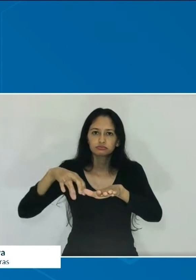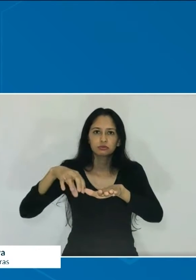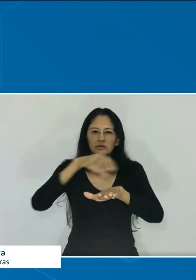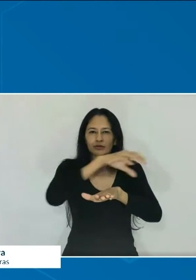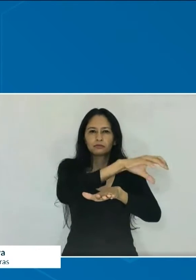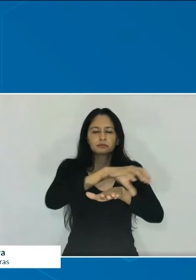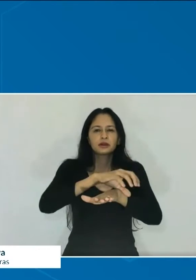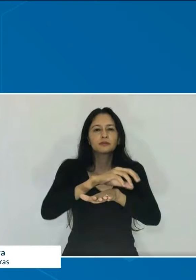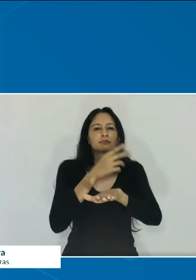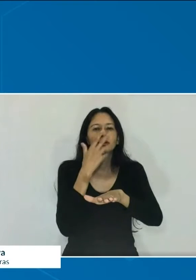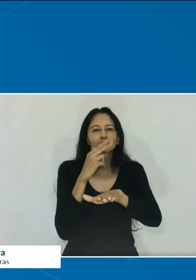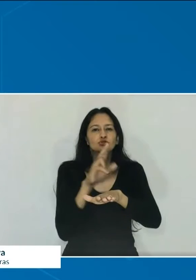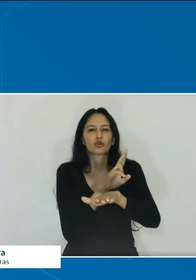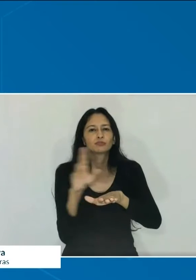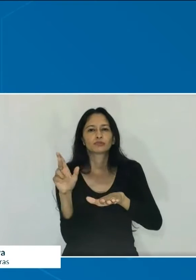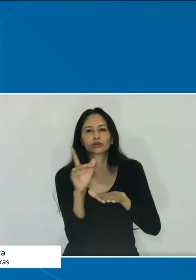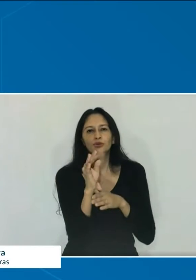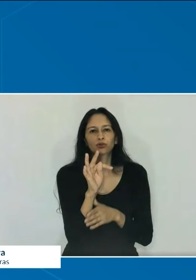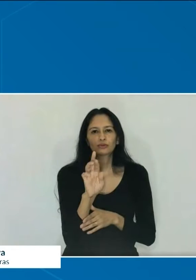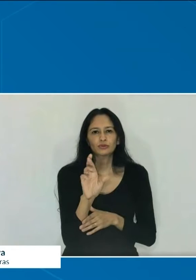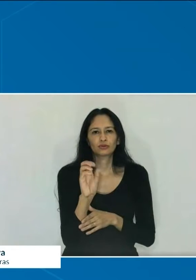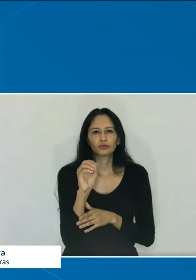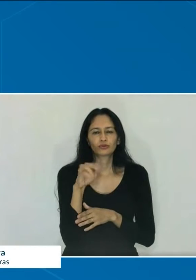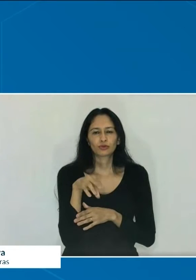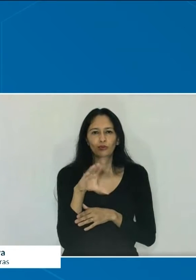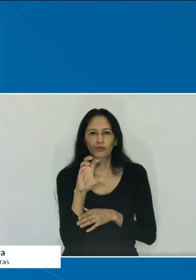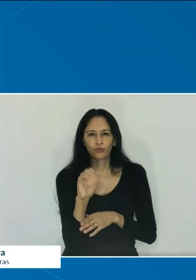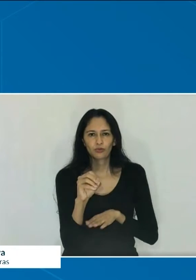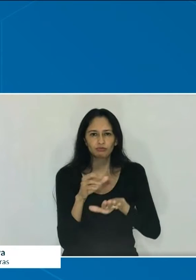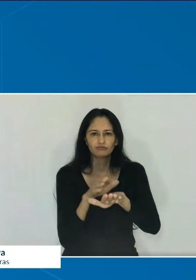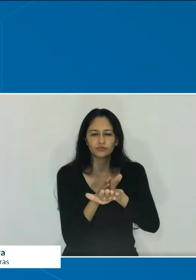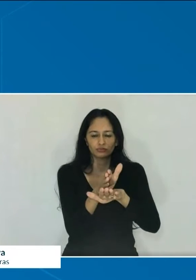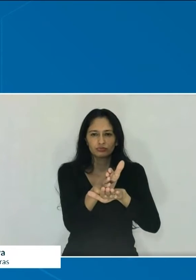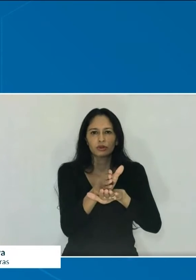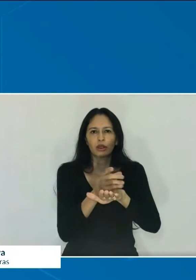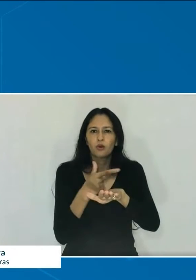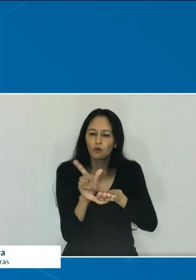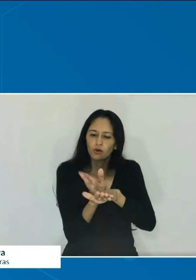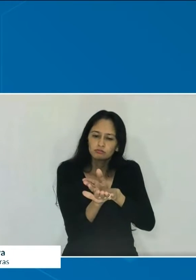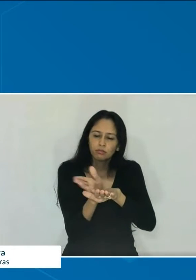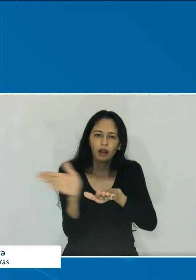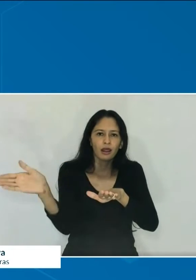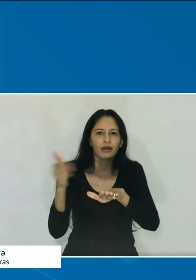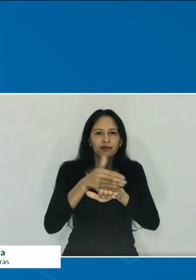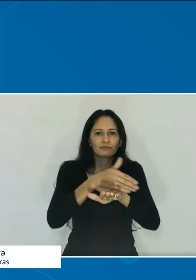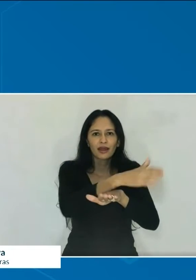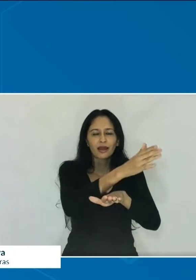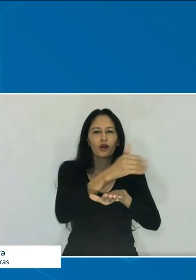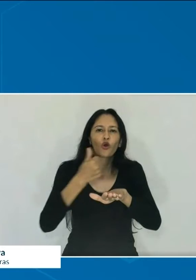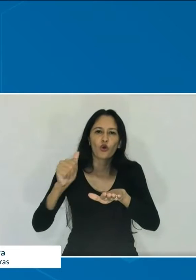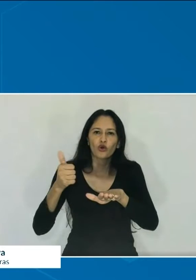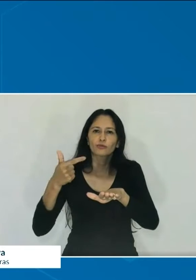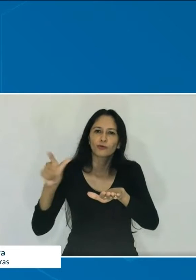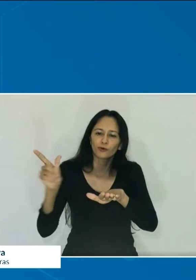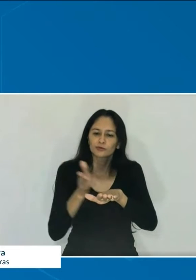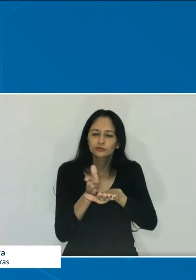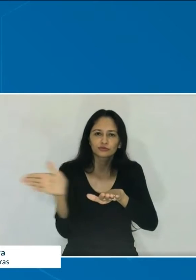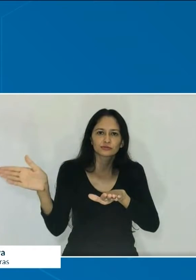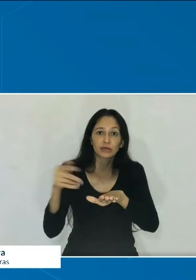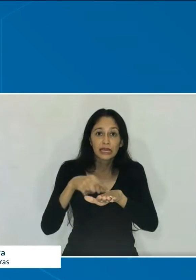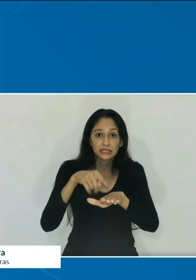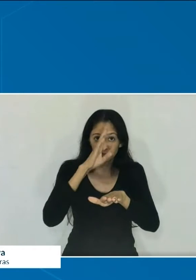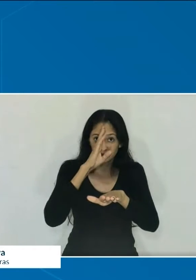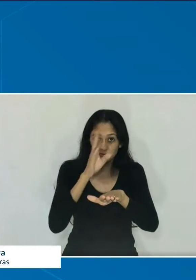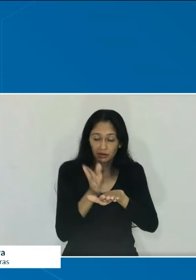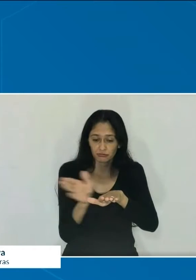tronco alimentado. Nesse caso, nós teríamos que ter um planejamento urbano, que é exatamente esse planejamento que você